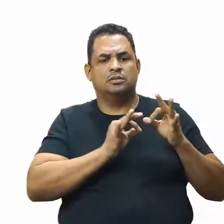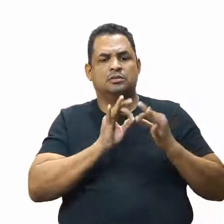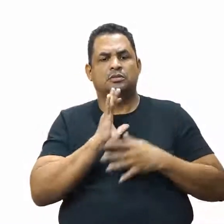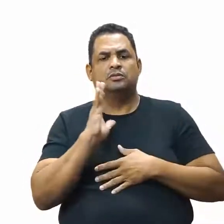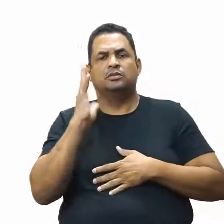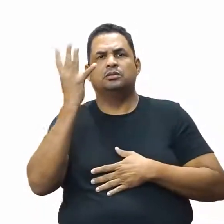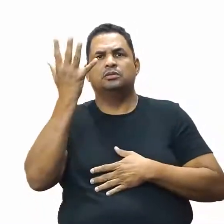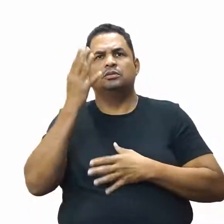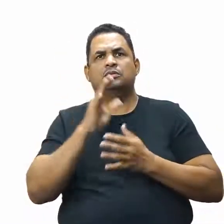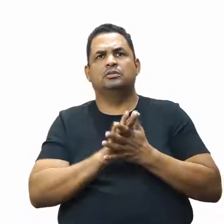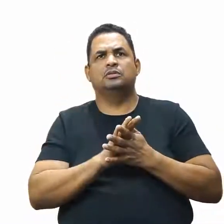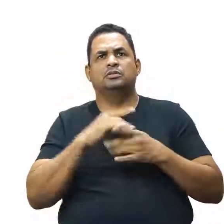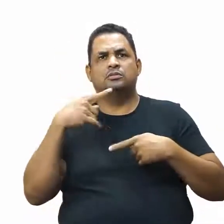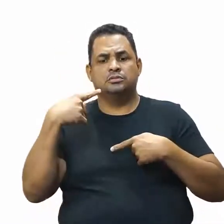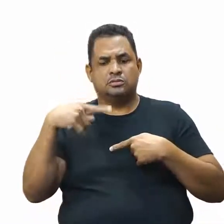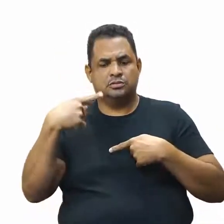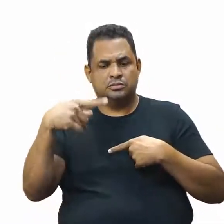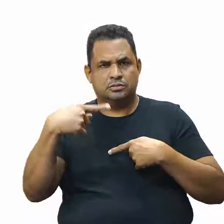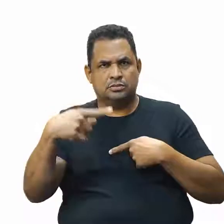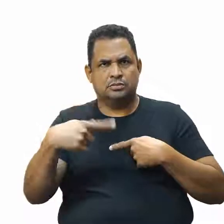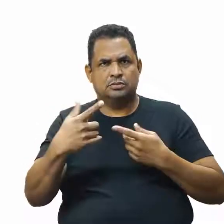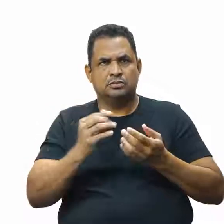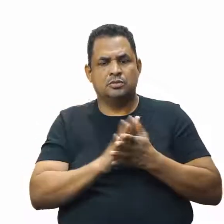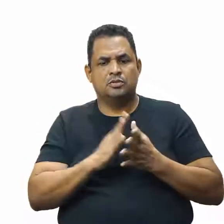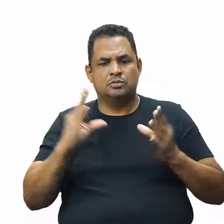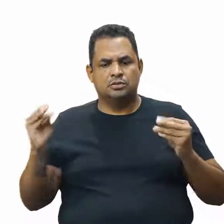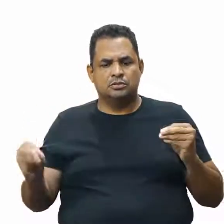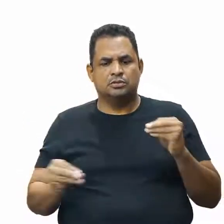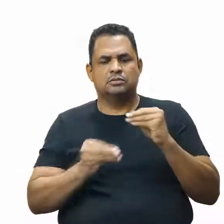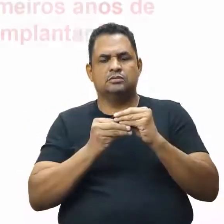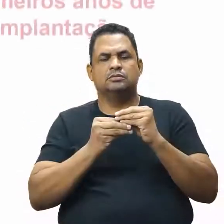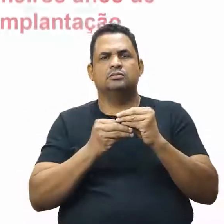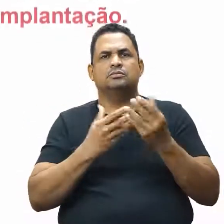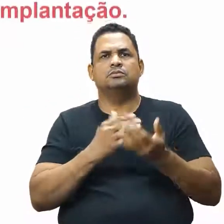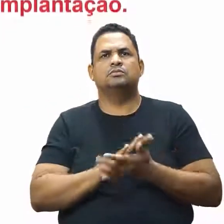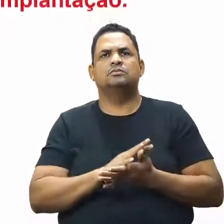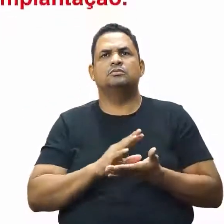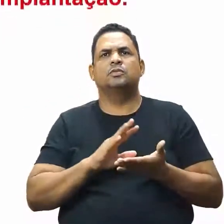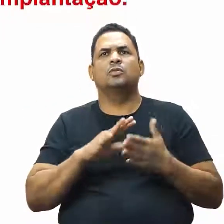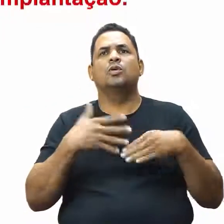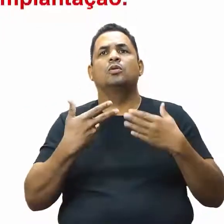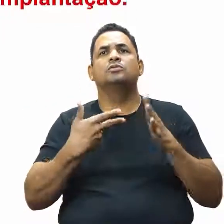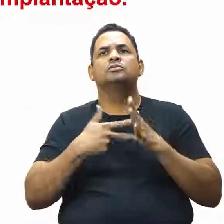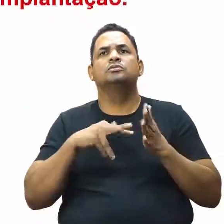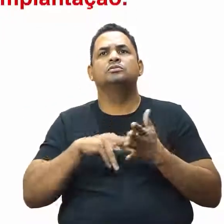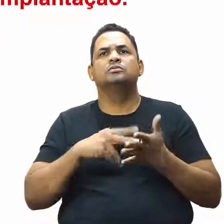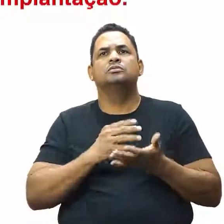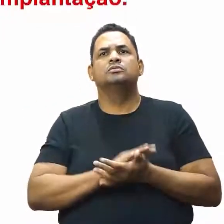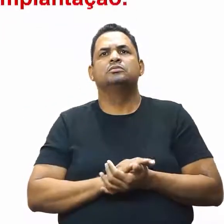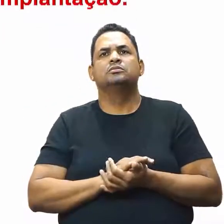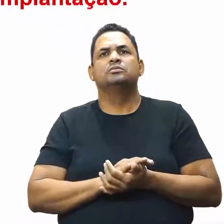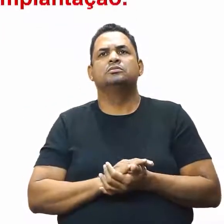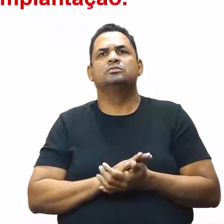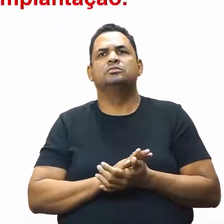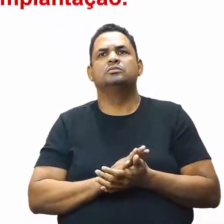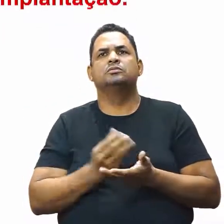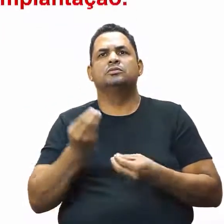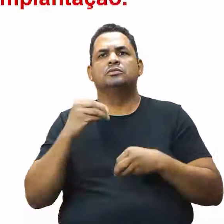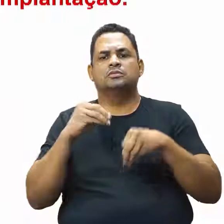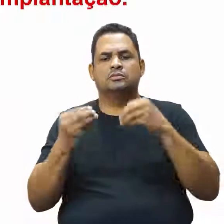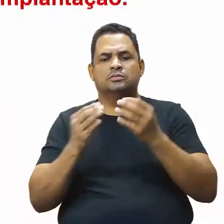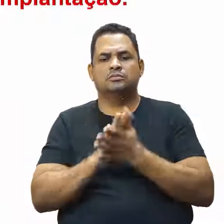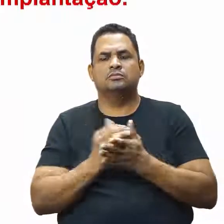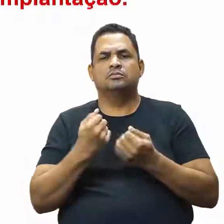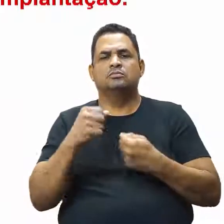tempo, sequencial, simultâneo ou complementar. O que significa isso, professor? São cultivares que você